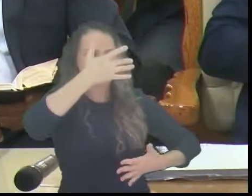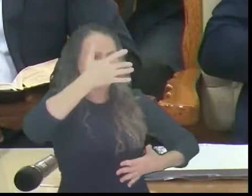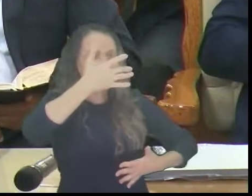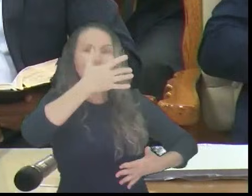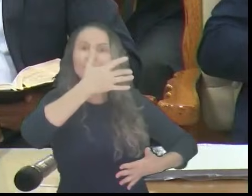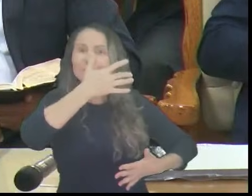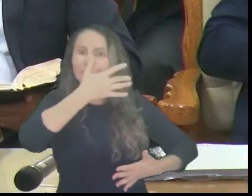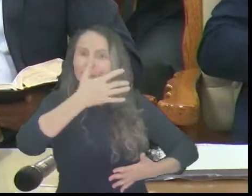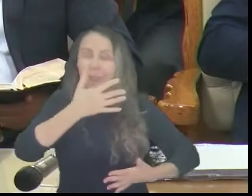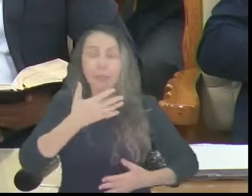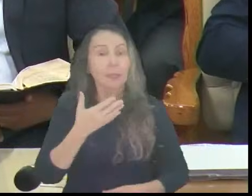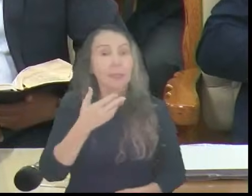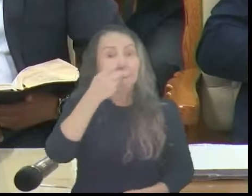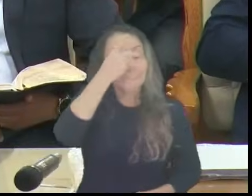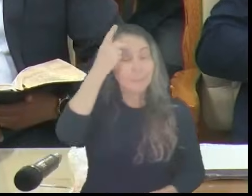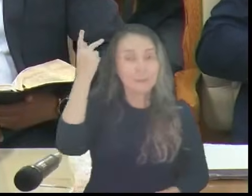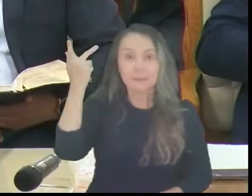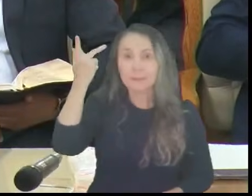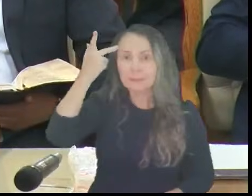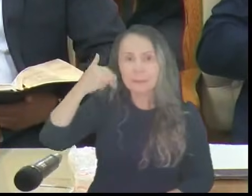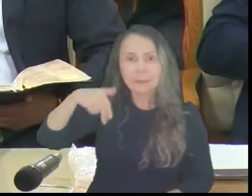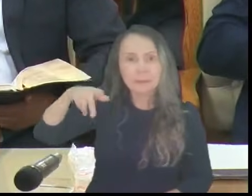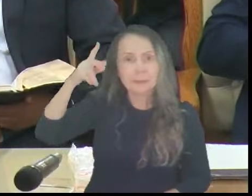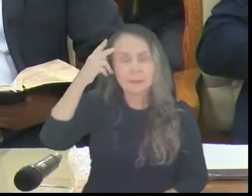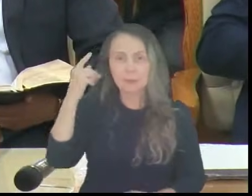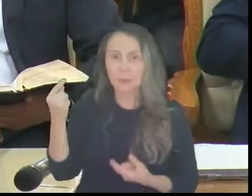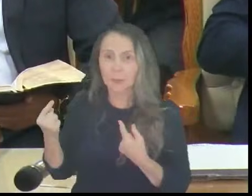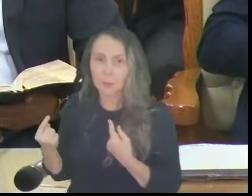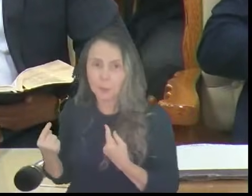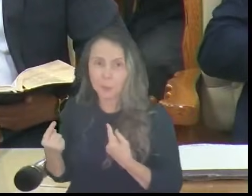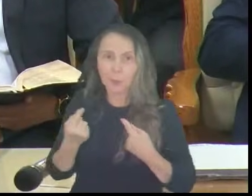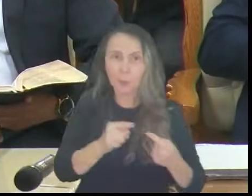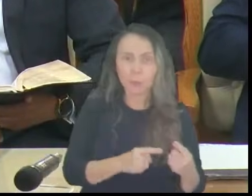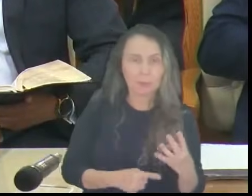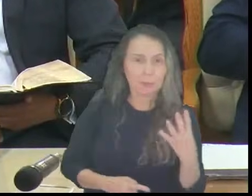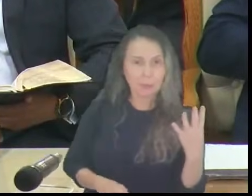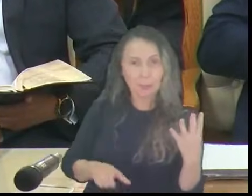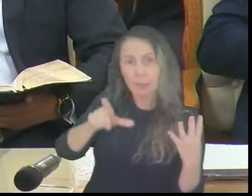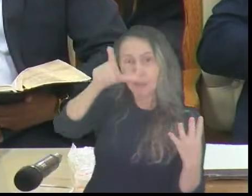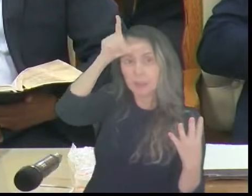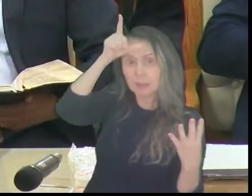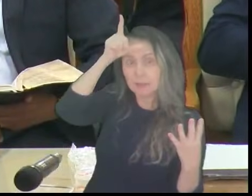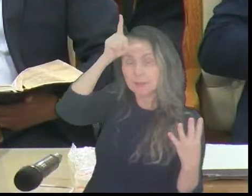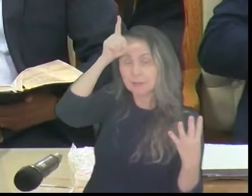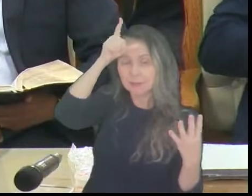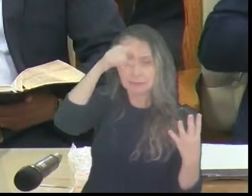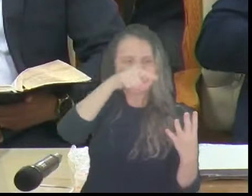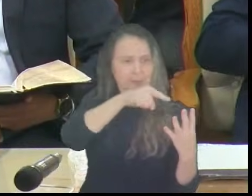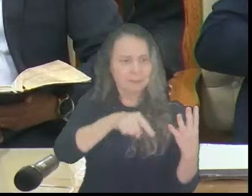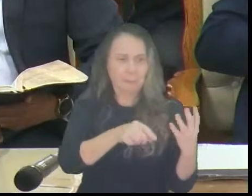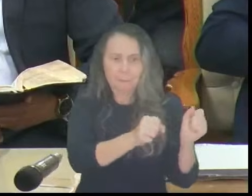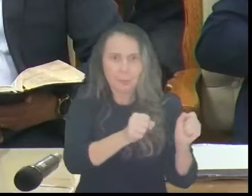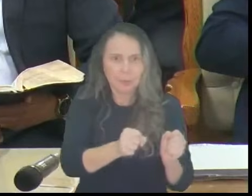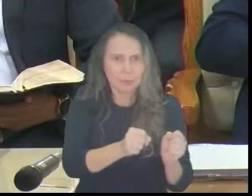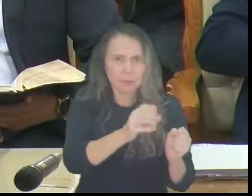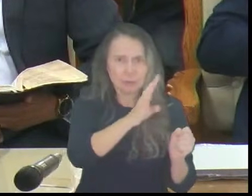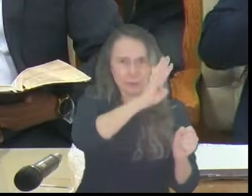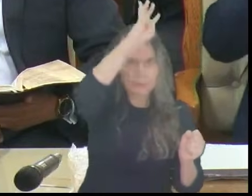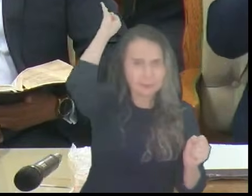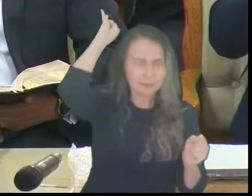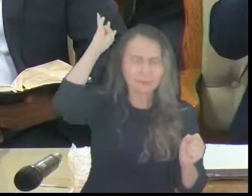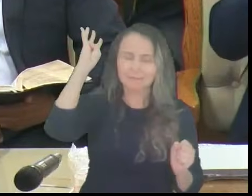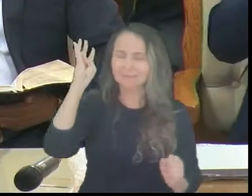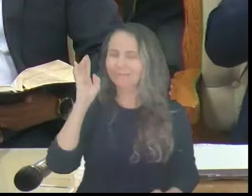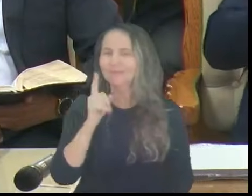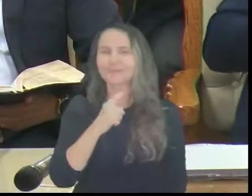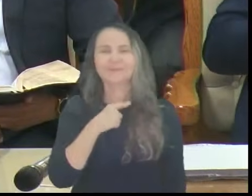homem normal não pode enfrentar uma coisa daquela. O homem normal não pode enfrentar as autoridades com um poder